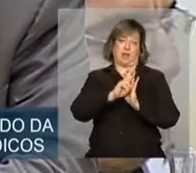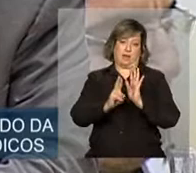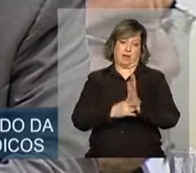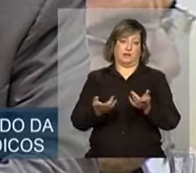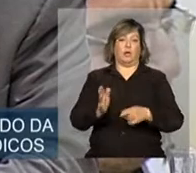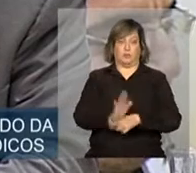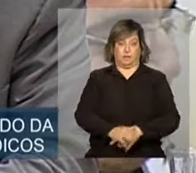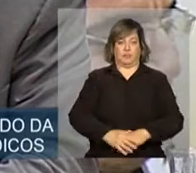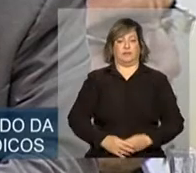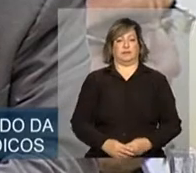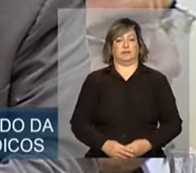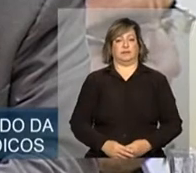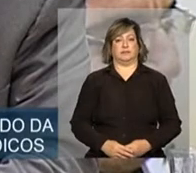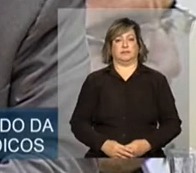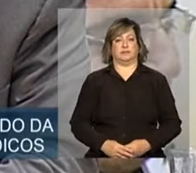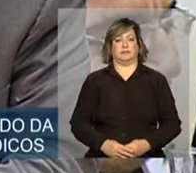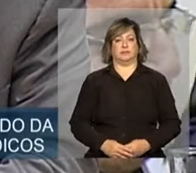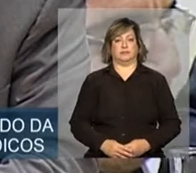de colaboração